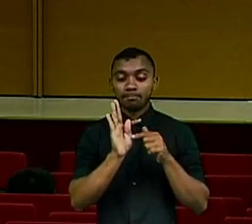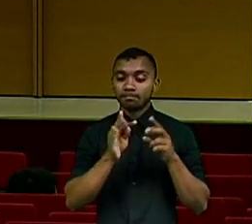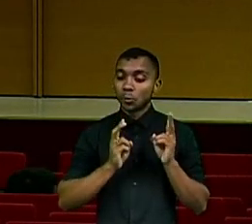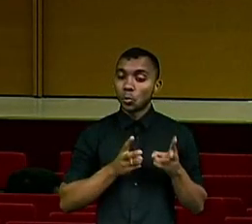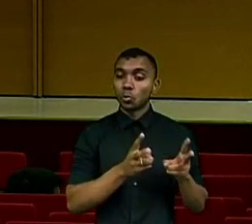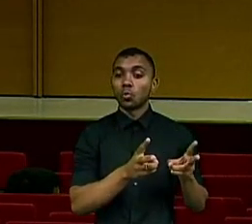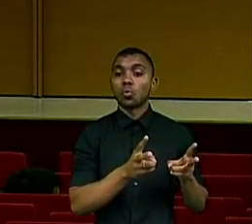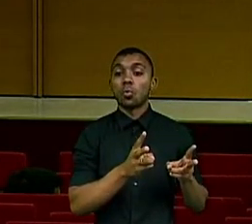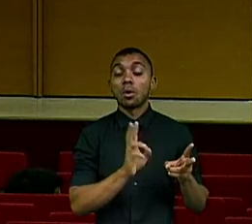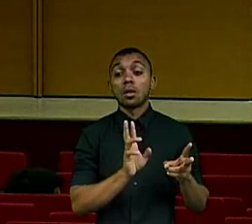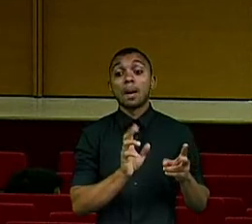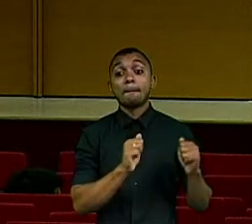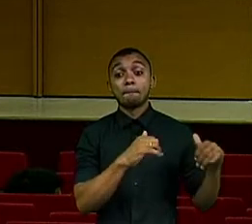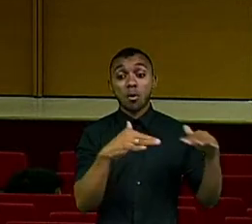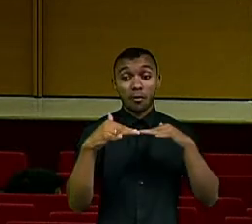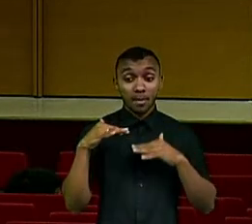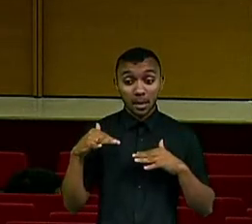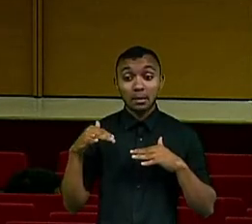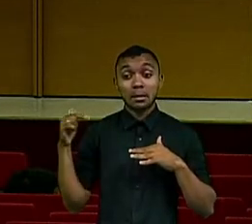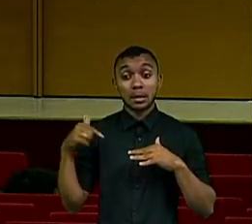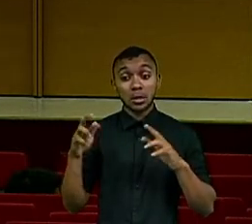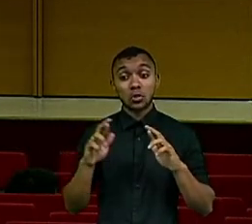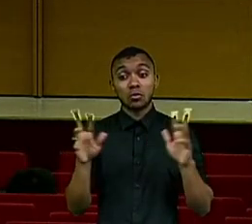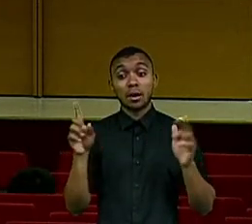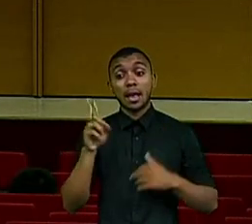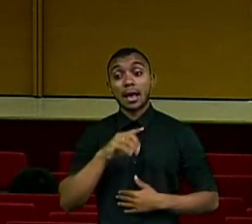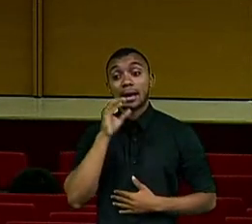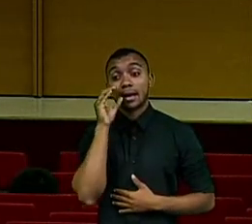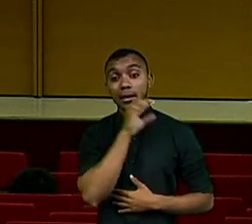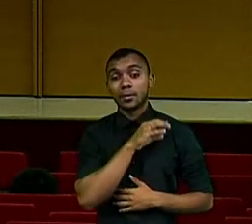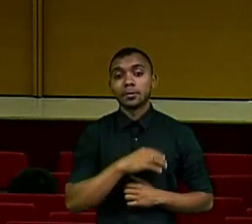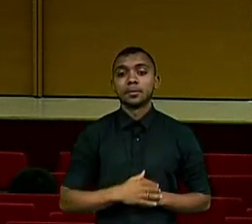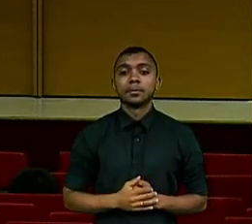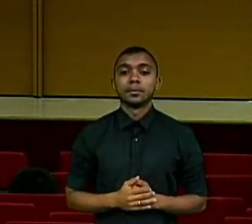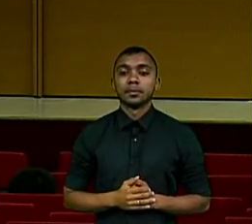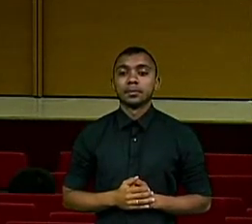é diferente que é o calor galera